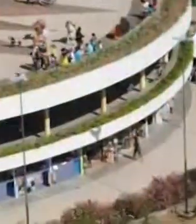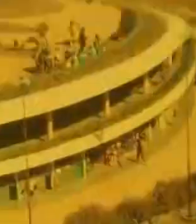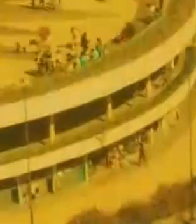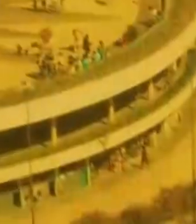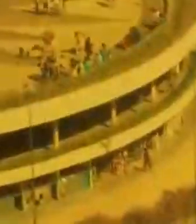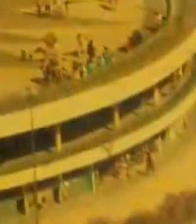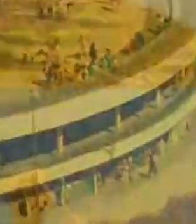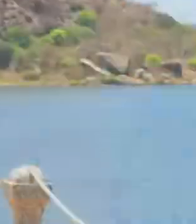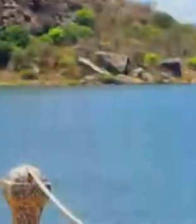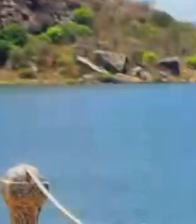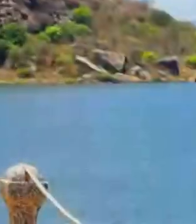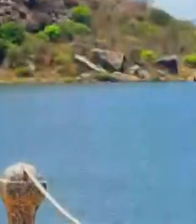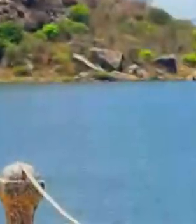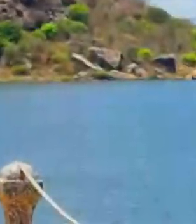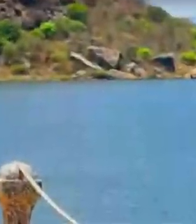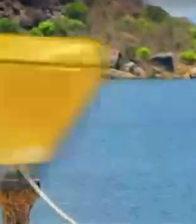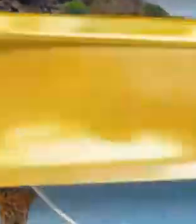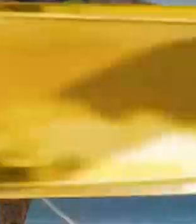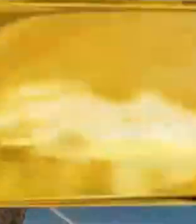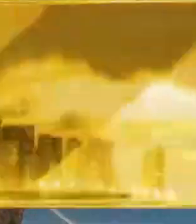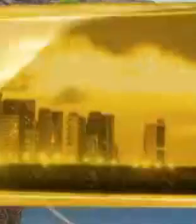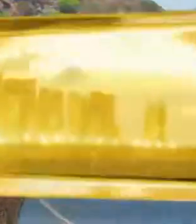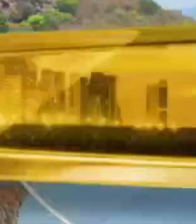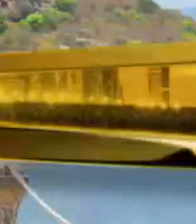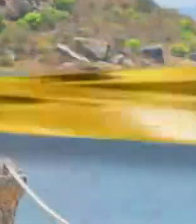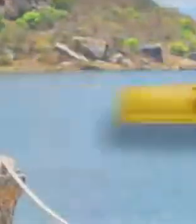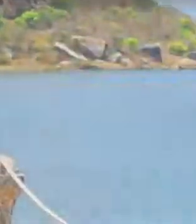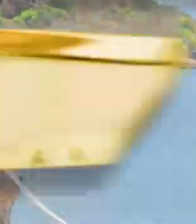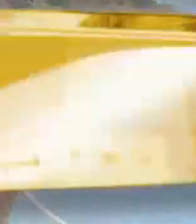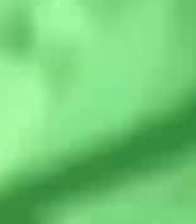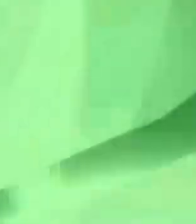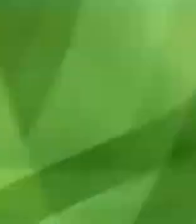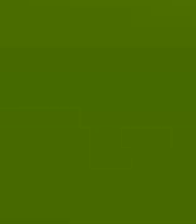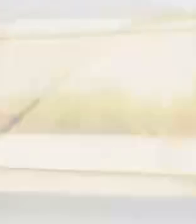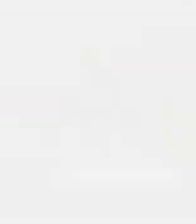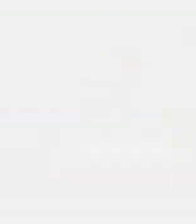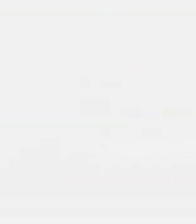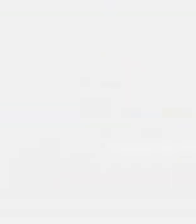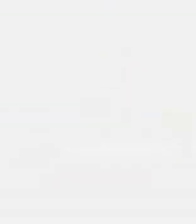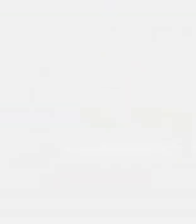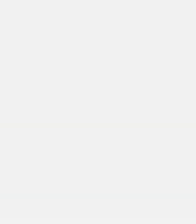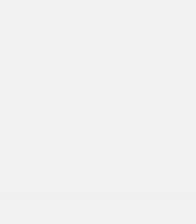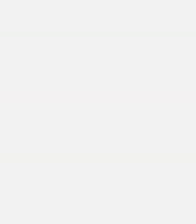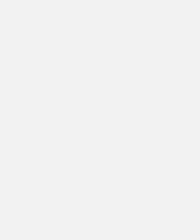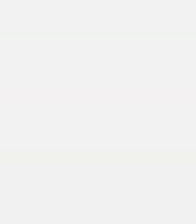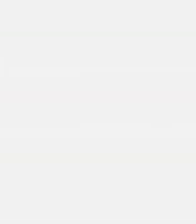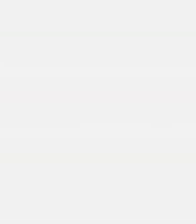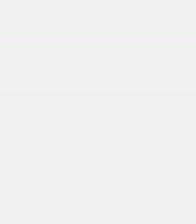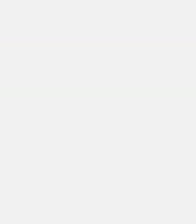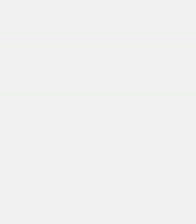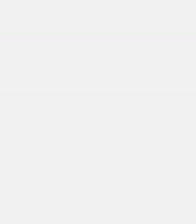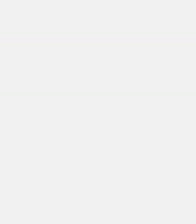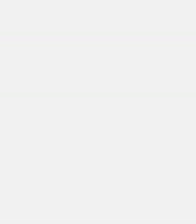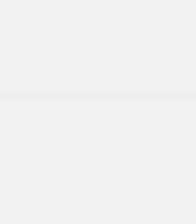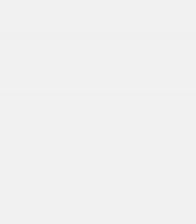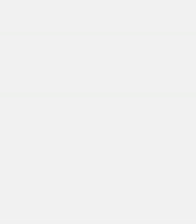você se ver melhor aqui na TV Assembleia.